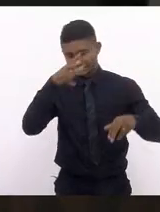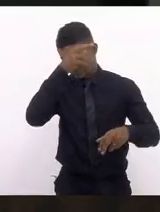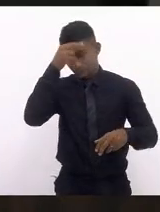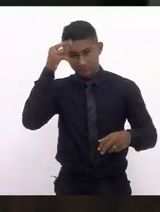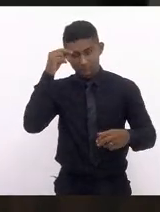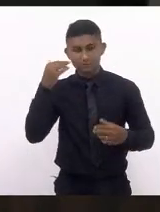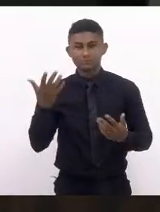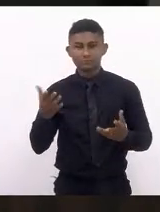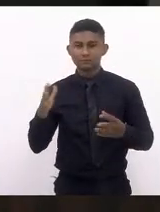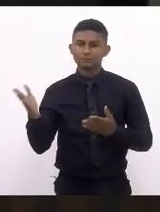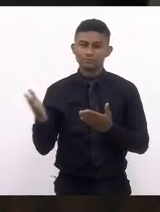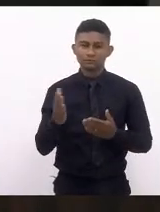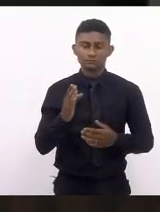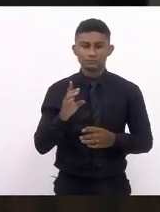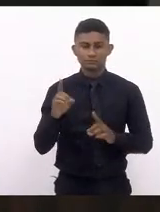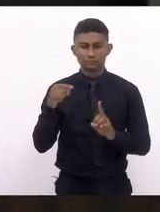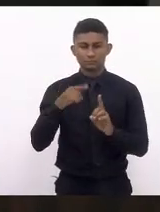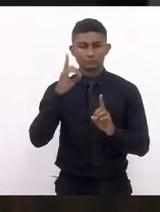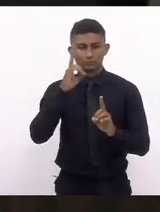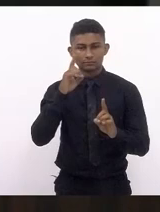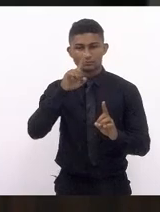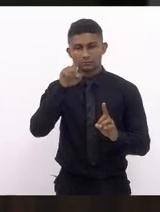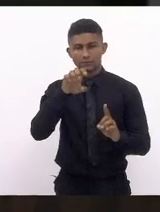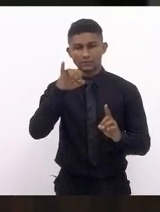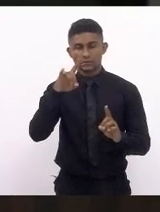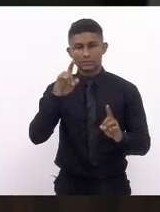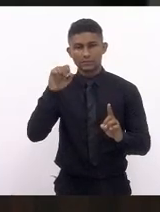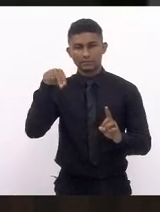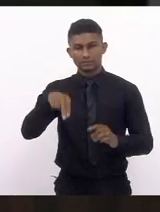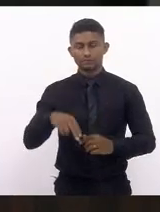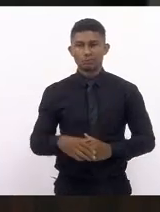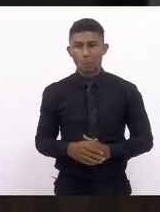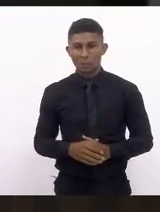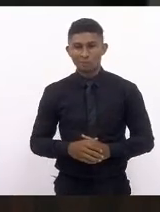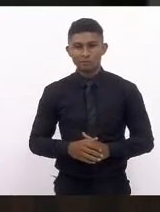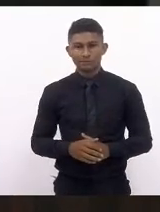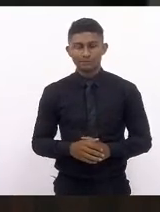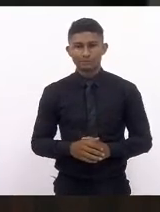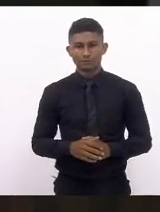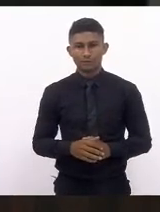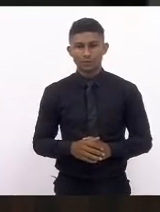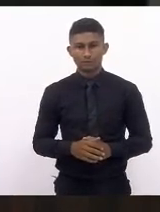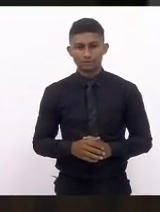azeda o deputado a zeidan